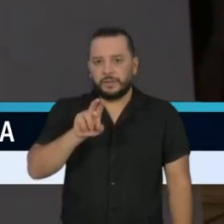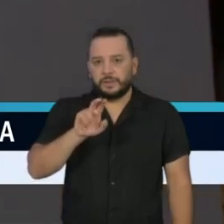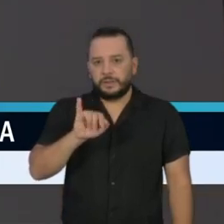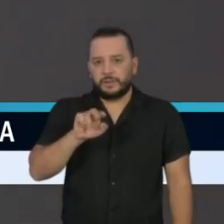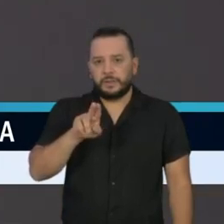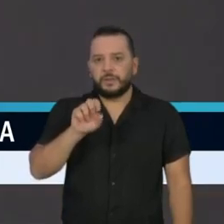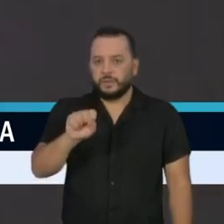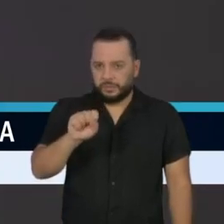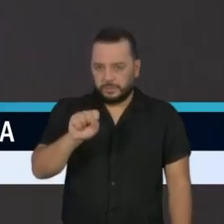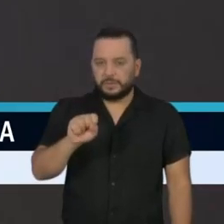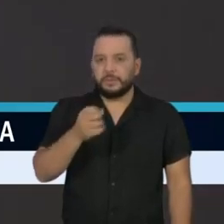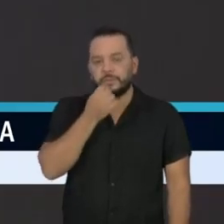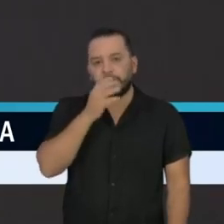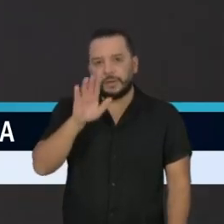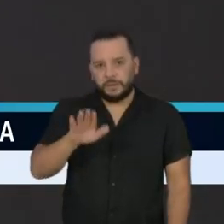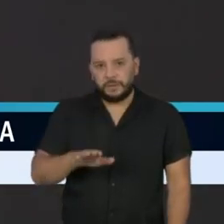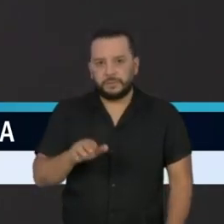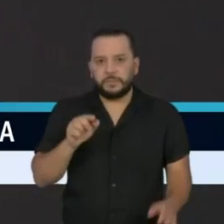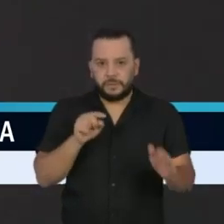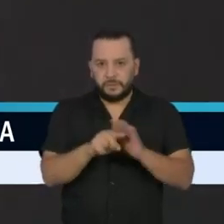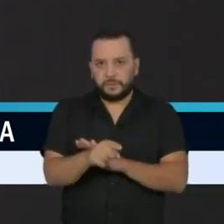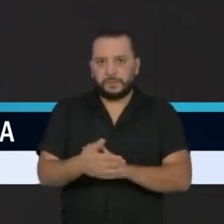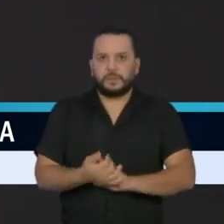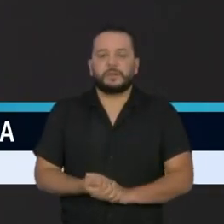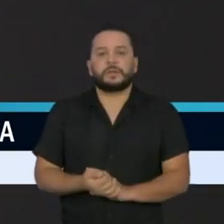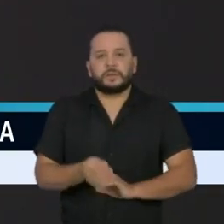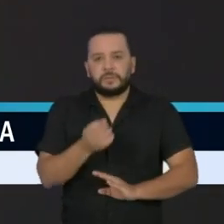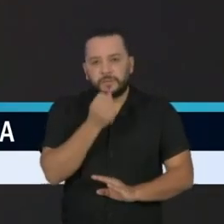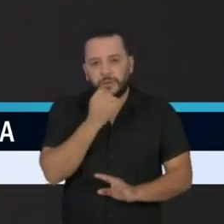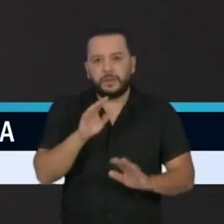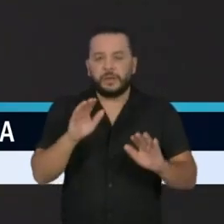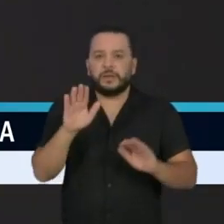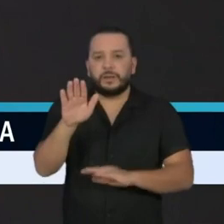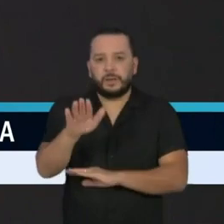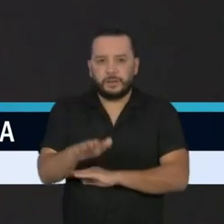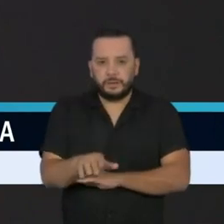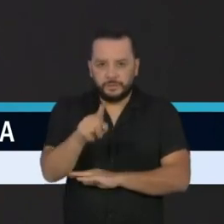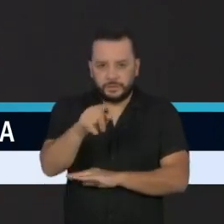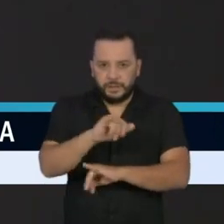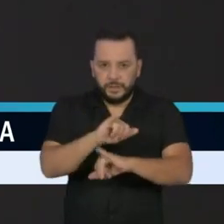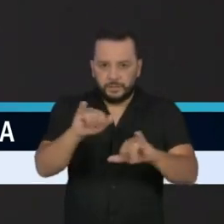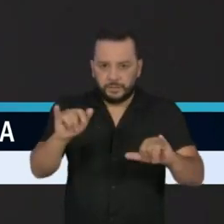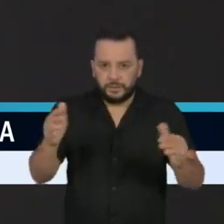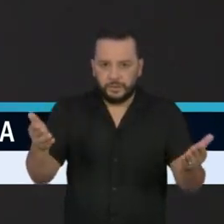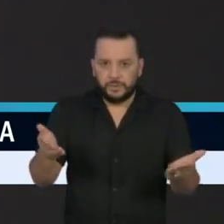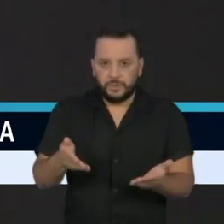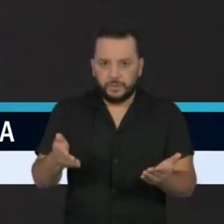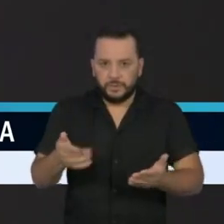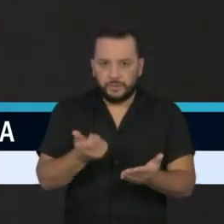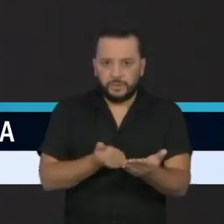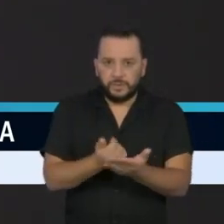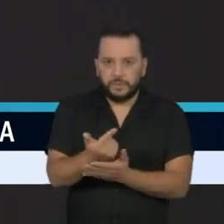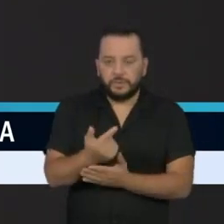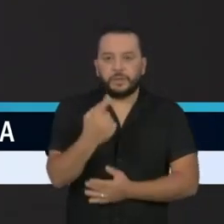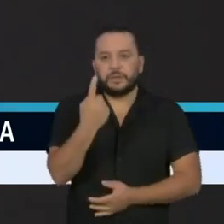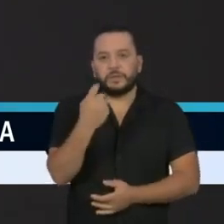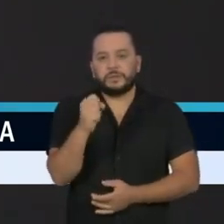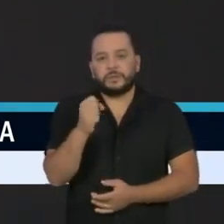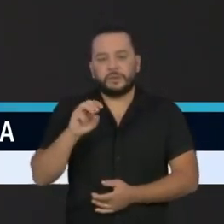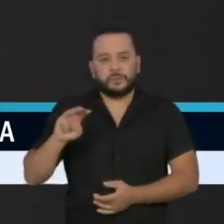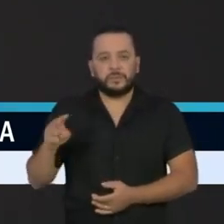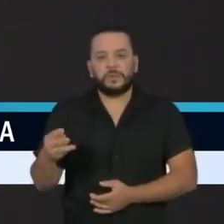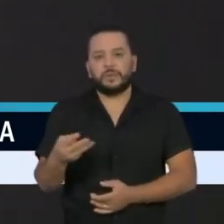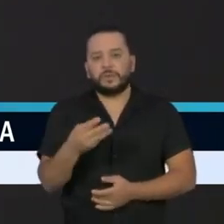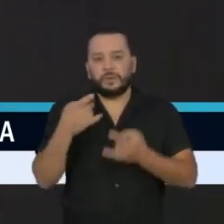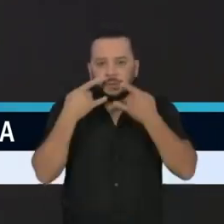favor. Boa tarde, governador. O senhor anunciou hoje uma compra de 18 milhões de máscaras da